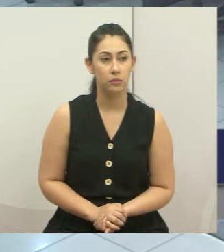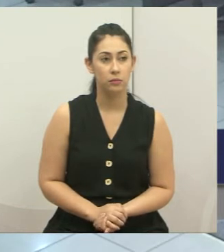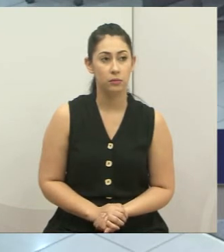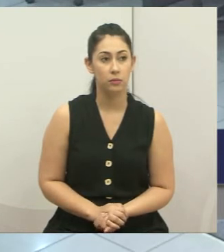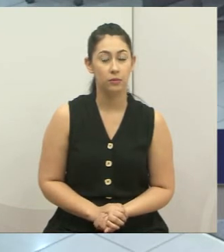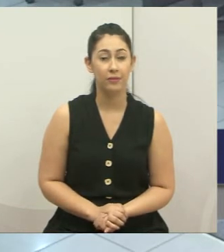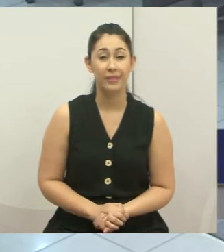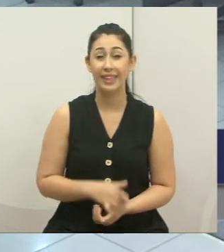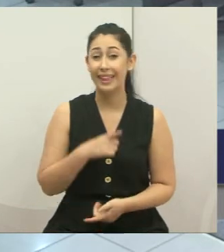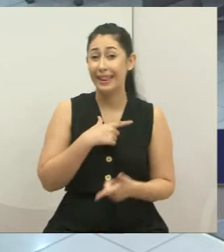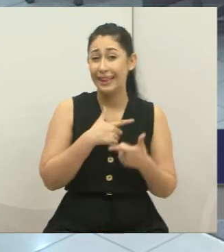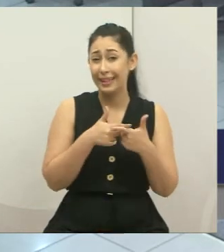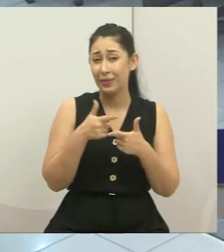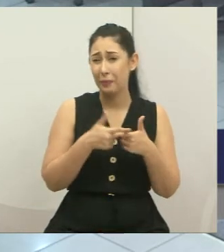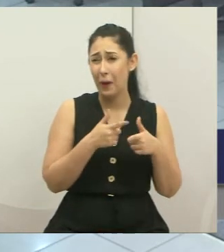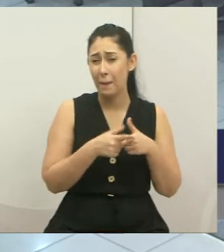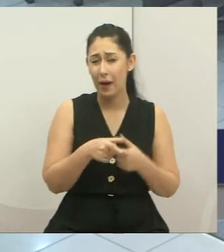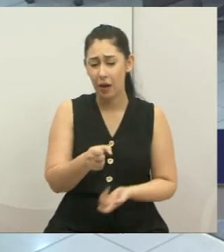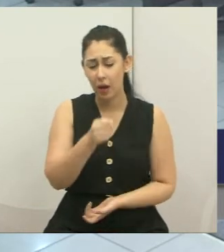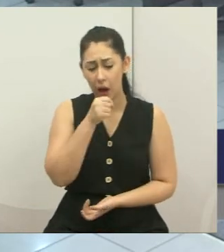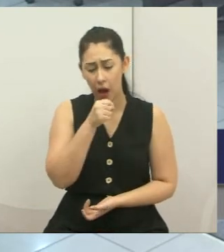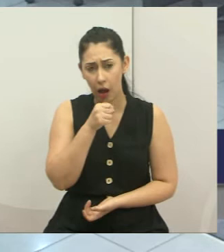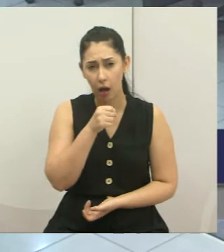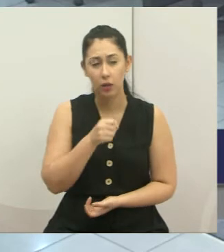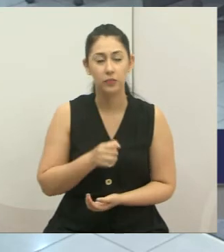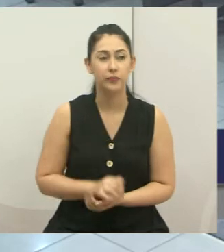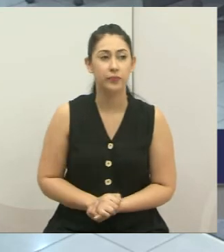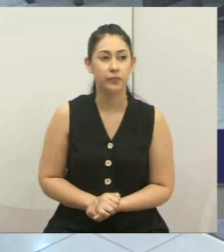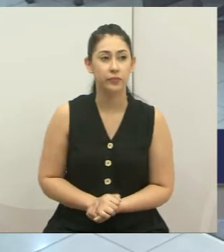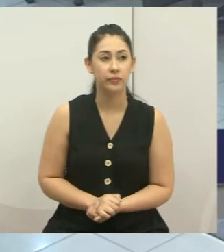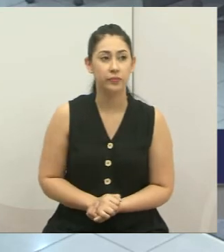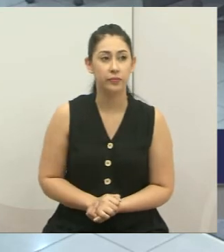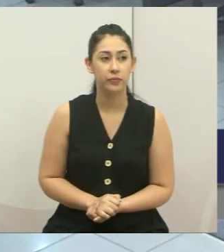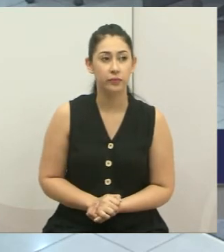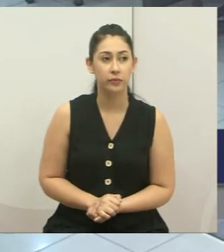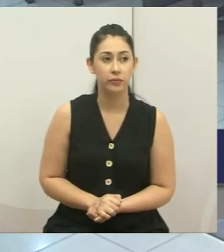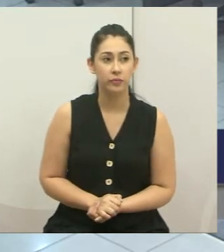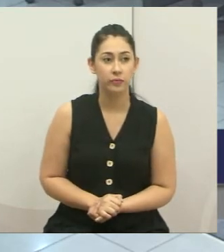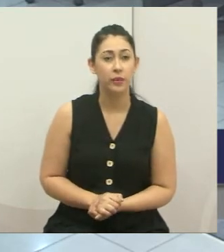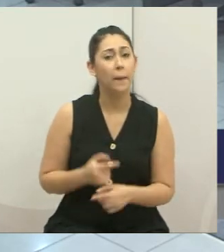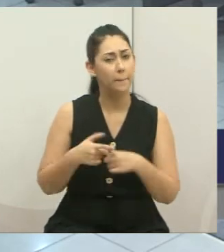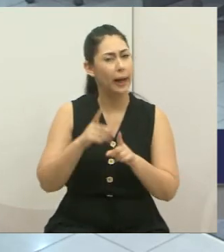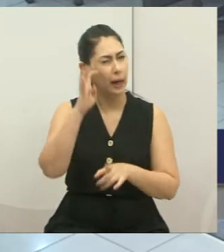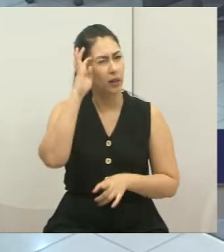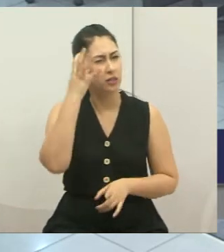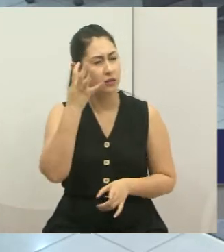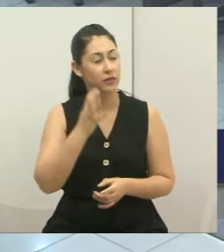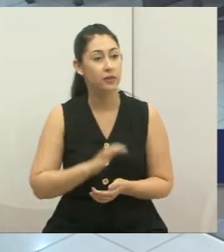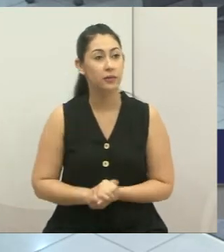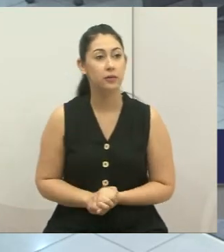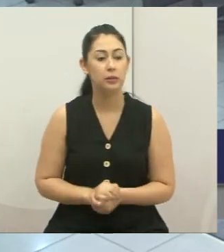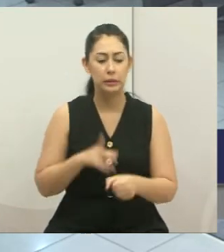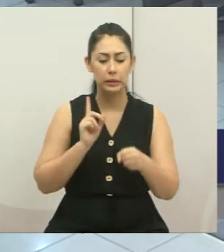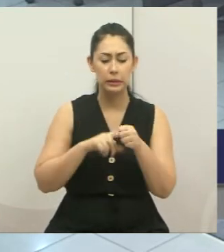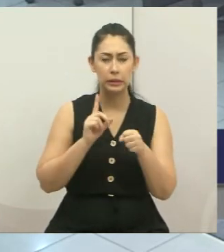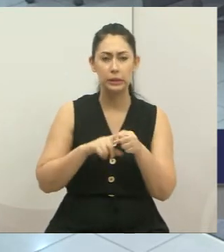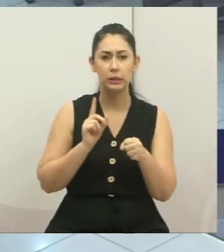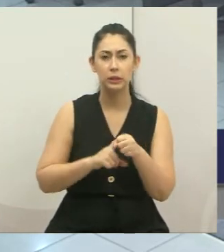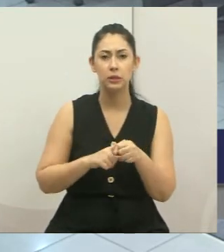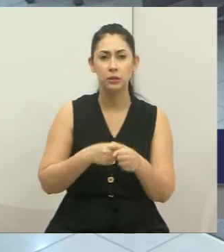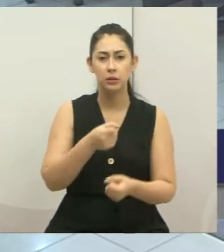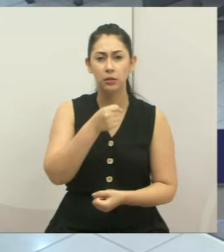Nós estamos com um probleminha aqui no microfone. Já será resolvido. Ei.